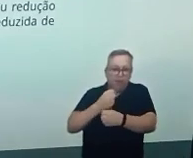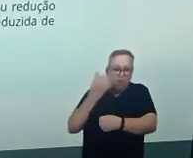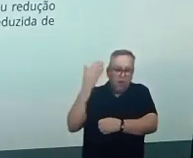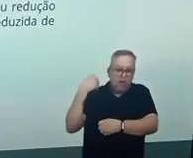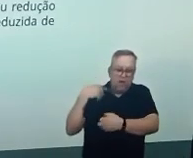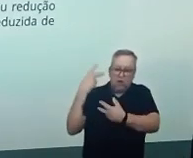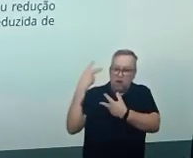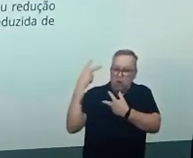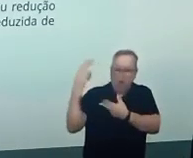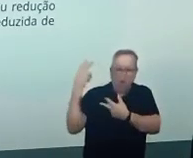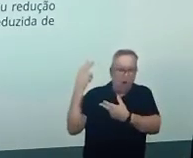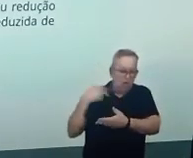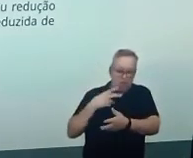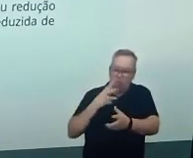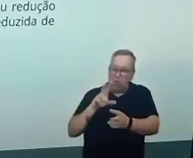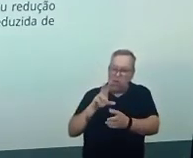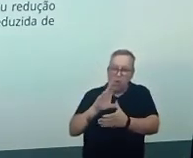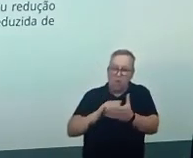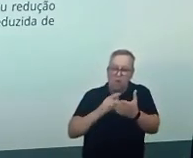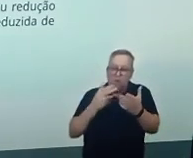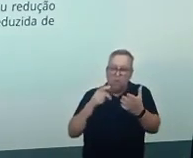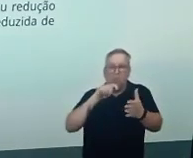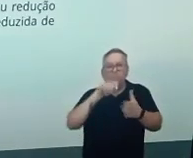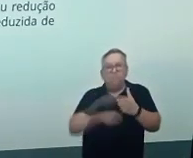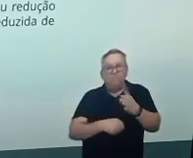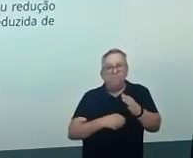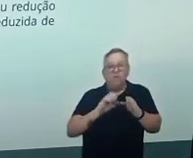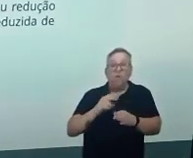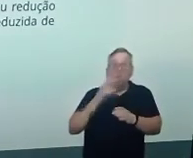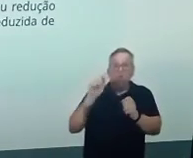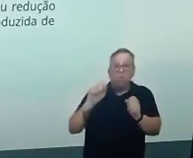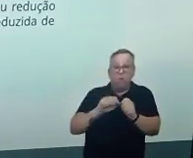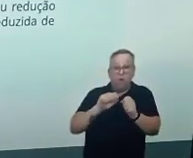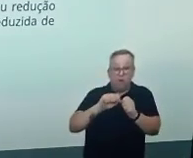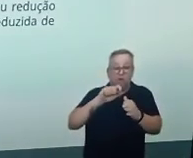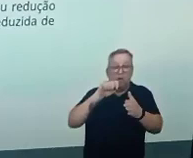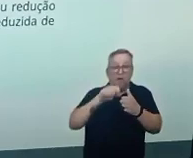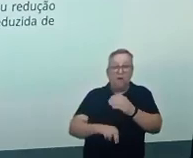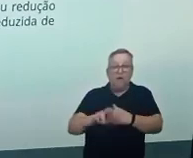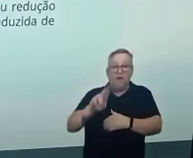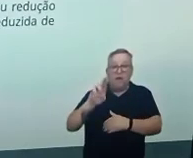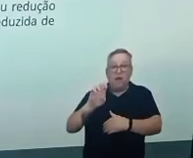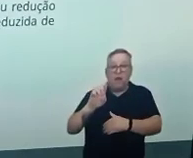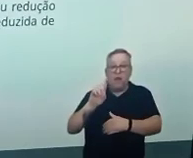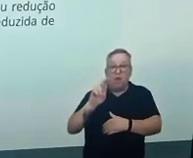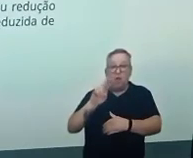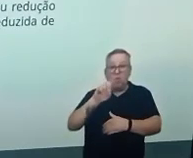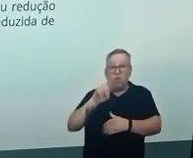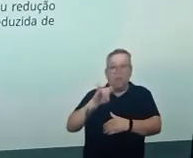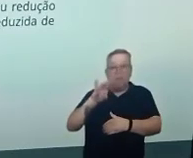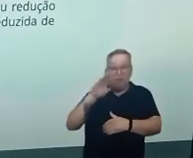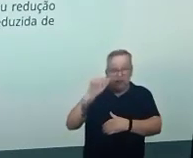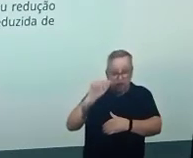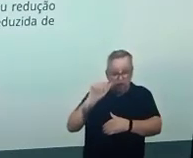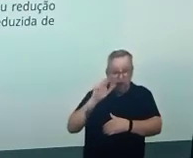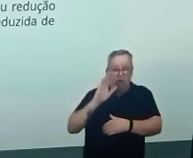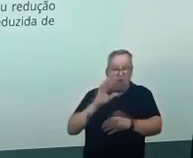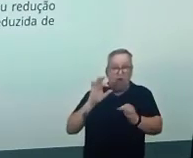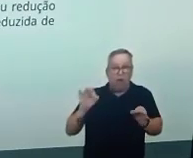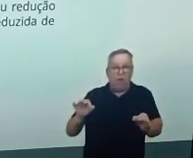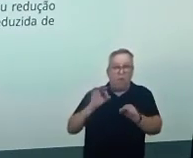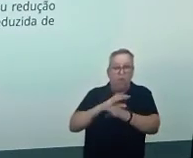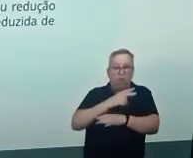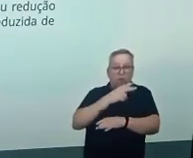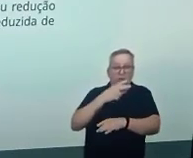passado. Então, eles podem se inscrever ou pela reduzida, apenas para os docentes já inscritos nessa jornada no ano